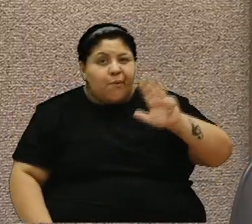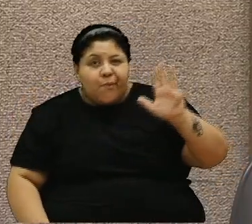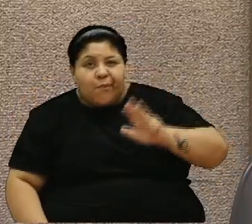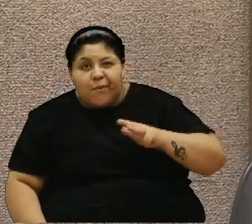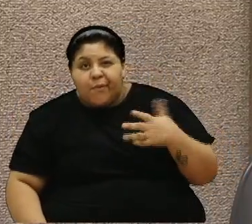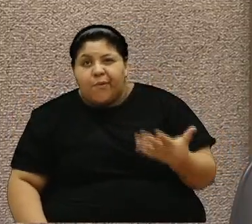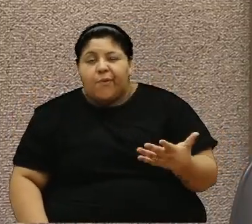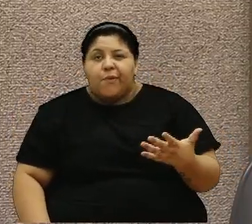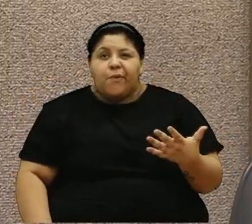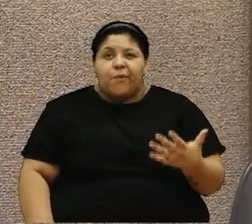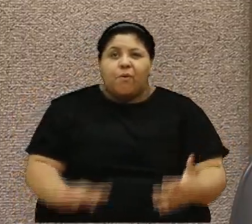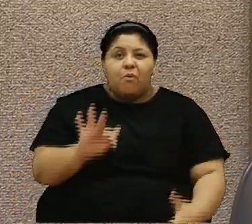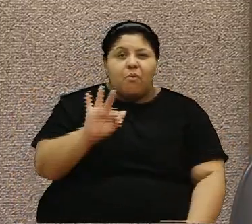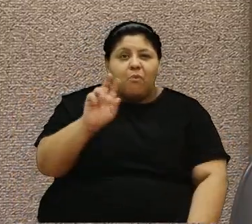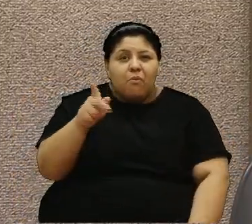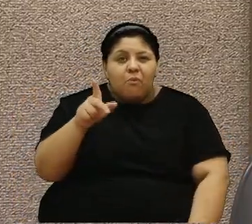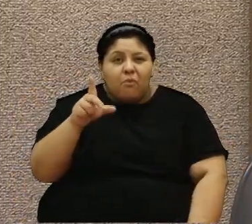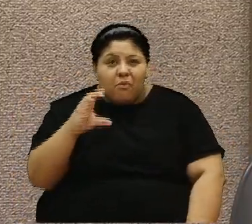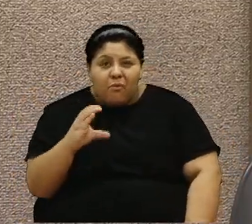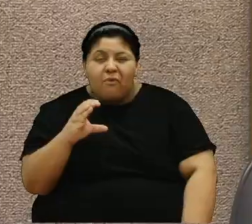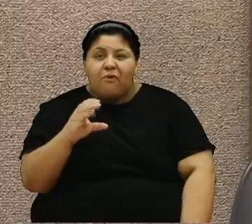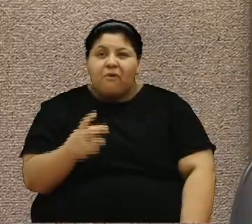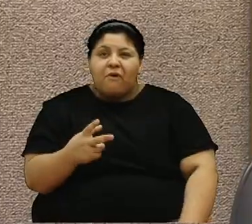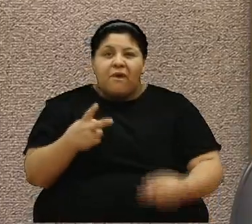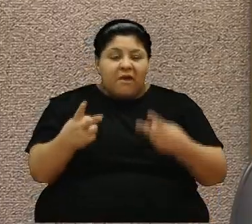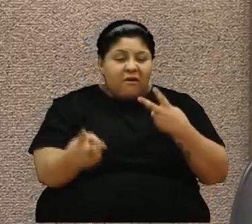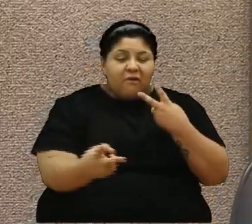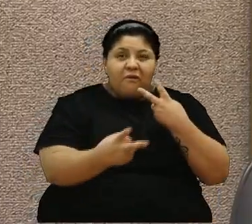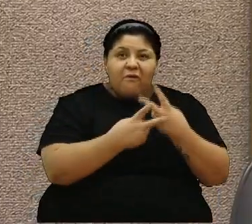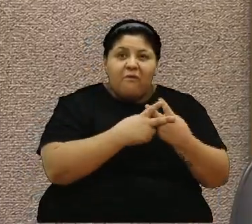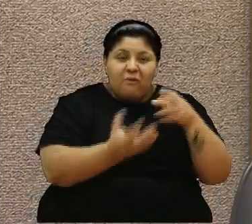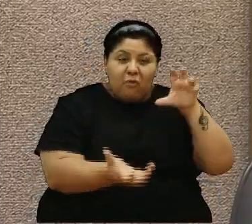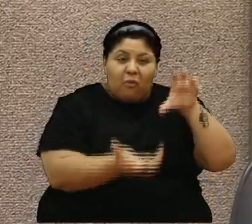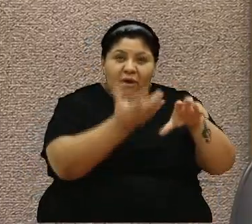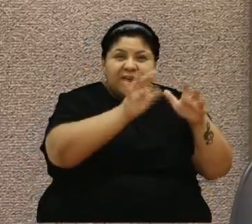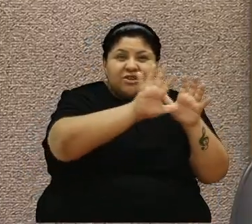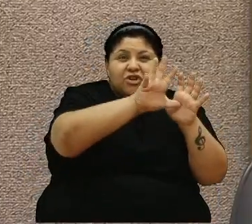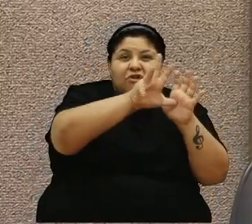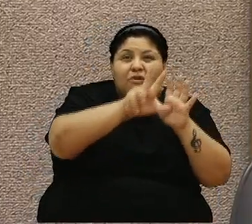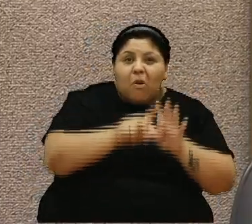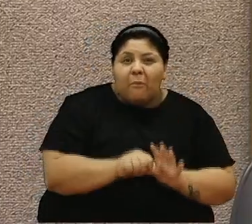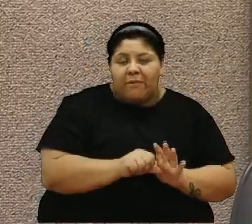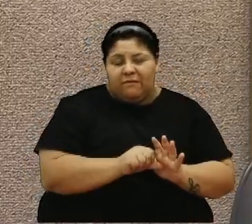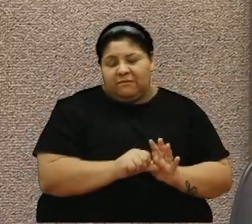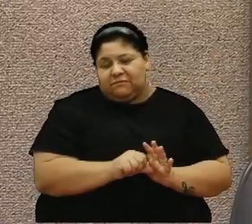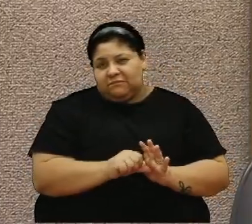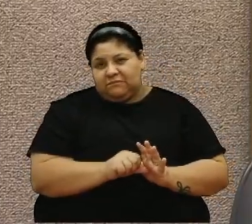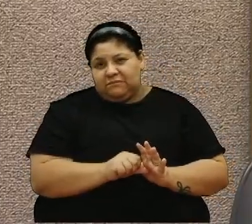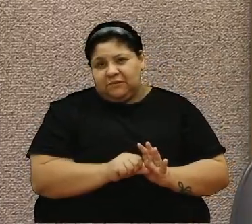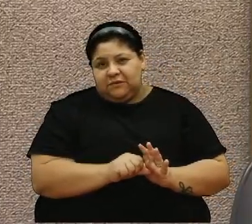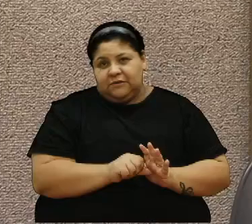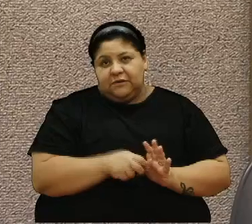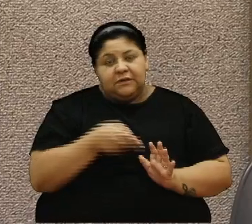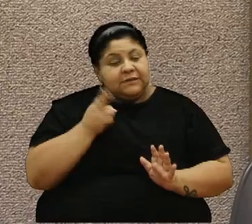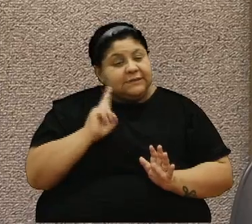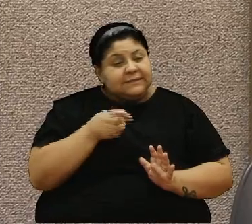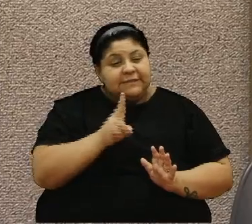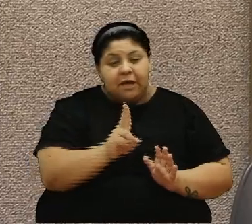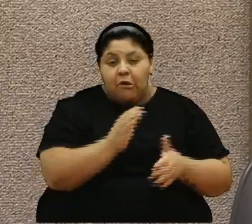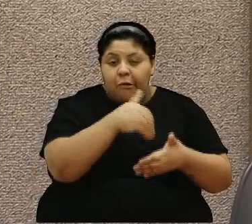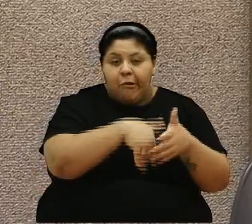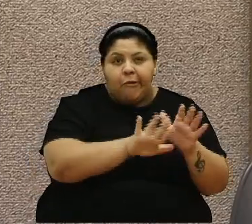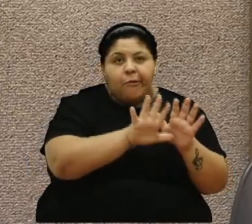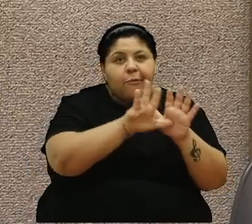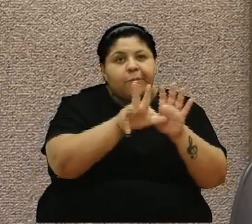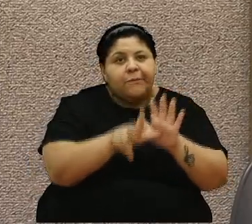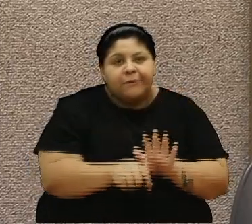seja o Fernando Henrique, viram prisioneiros de um Congresso corrupto. Viram prisioneiros de um